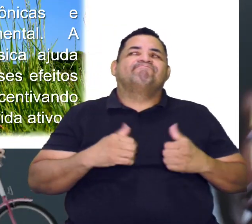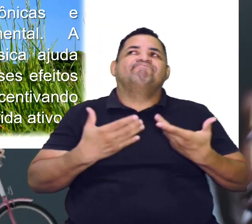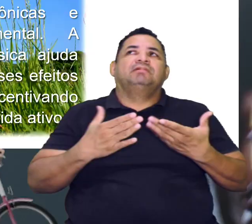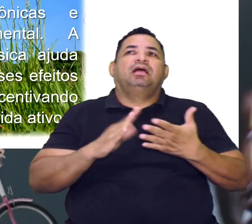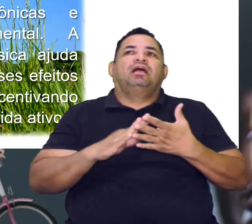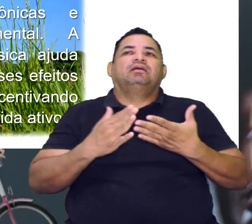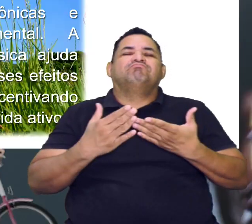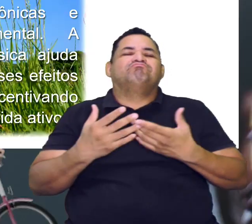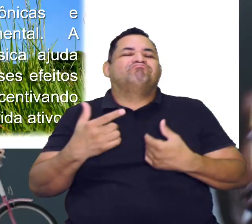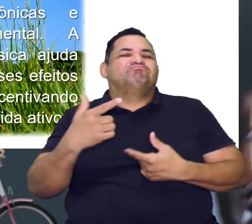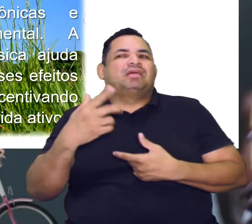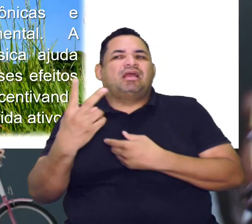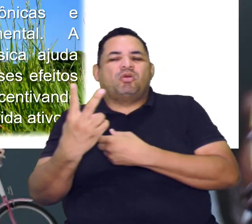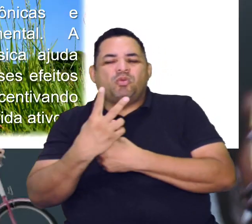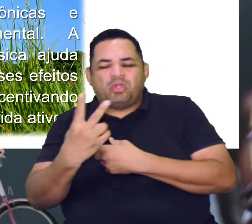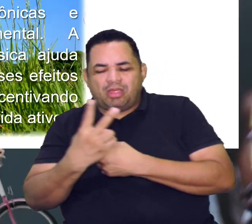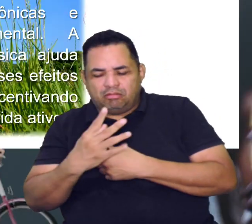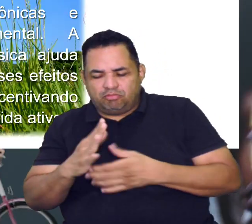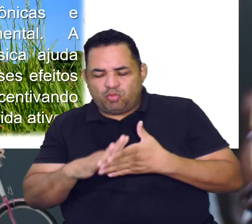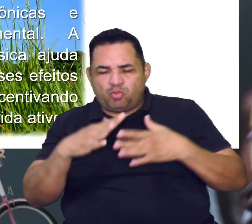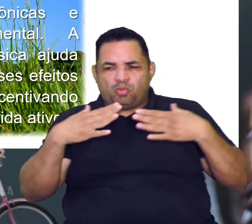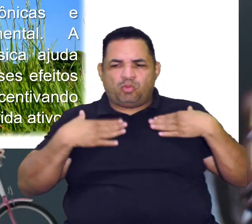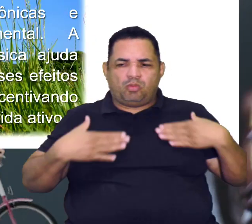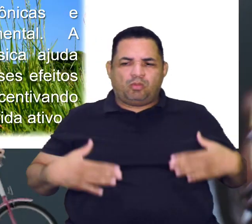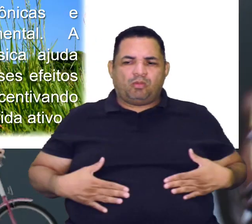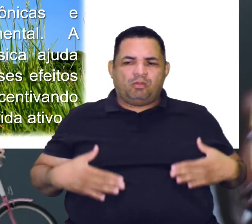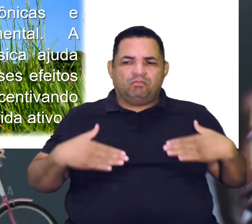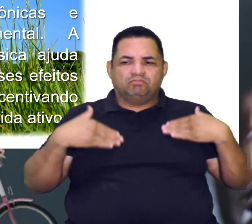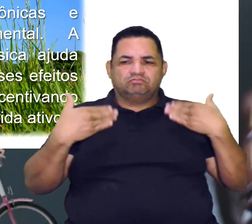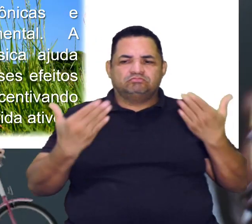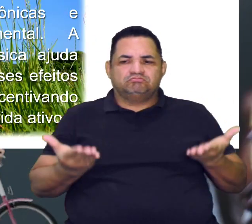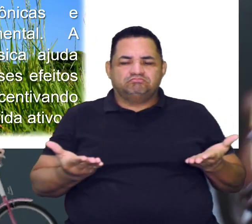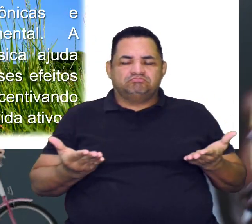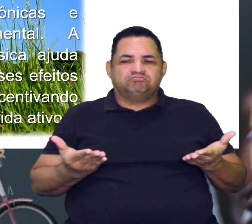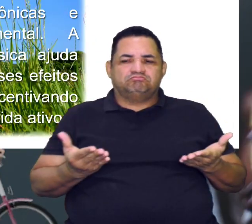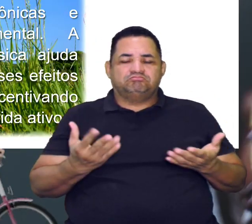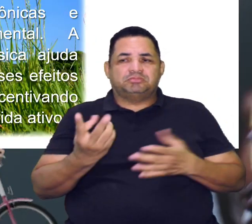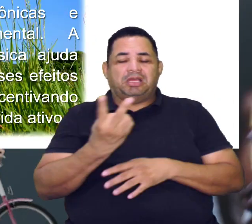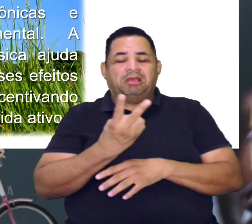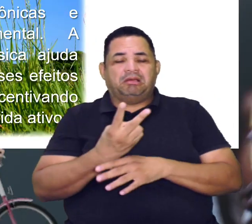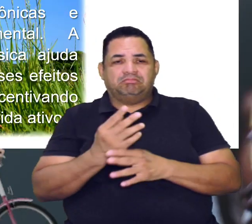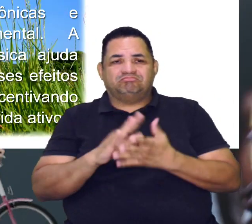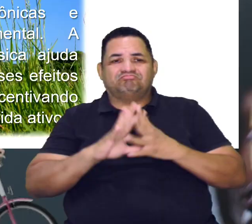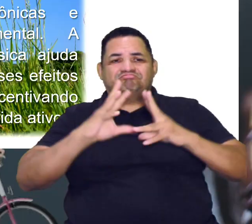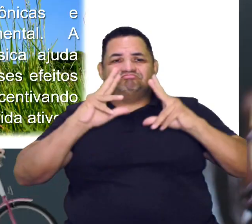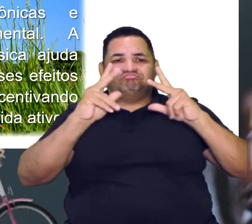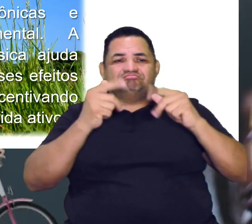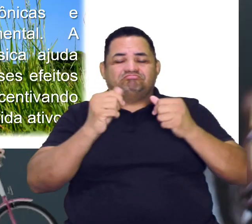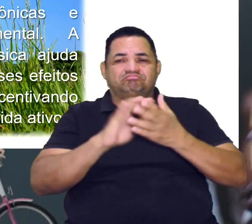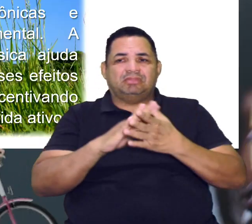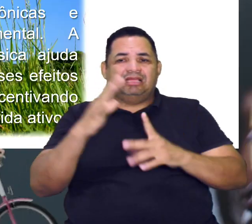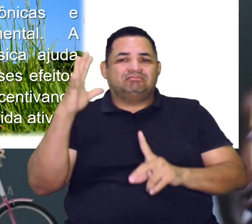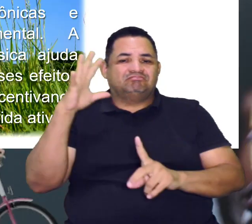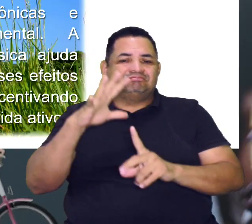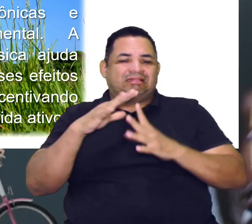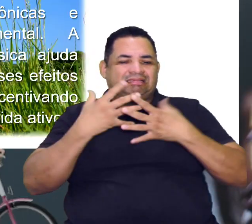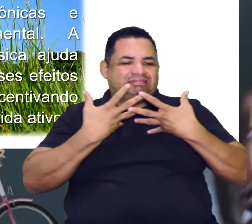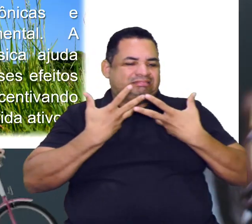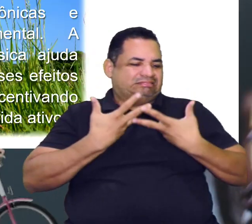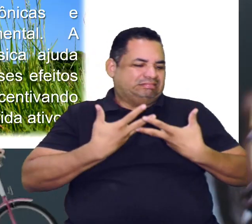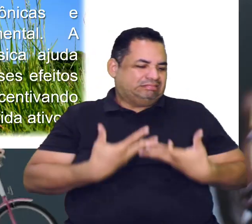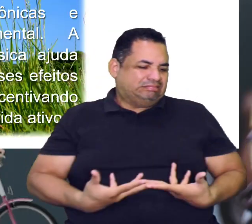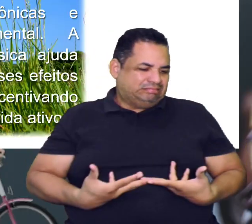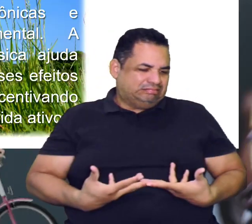quando eu não tenho esse cuidado com o meu corpo, quando eu não estou buscando esse bem-estar. Então, tudo isso pode trazer um